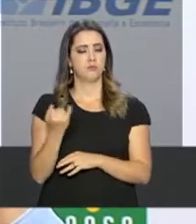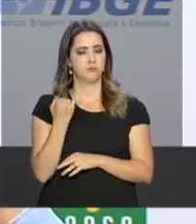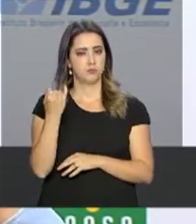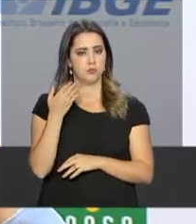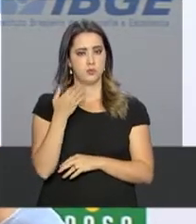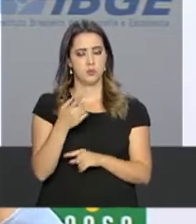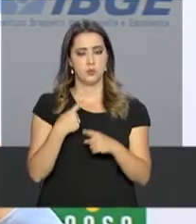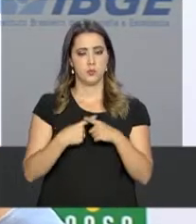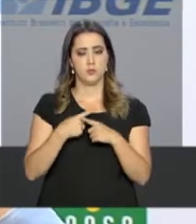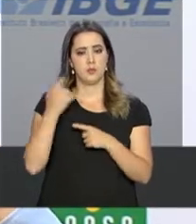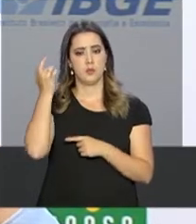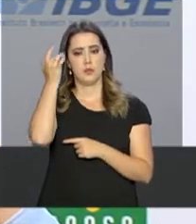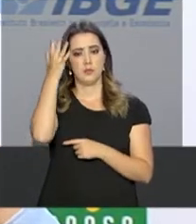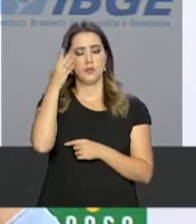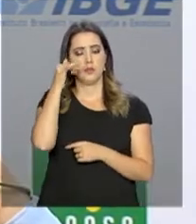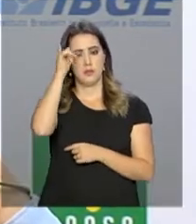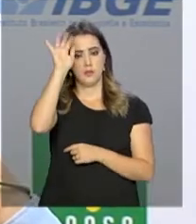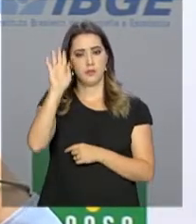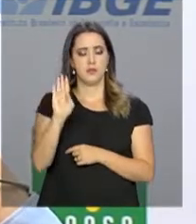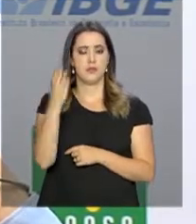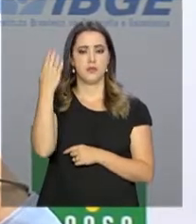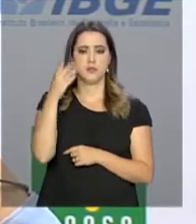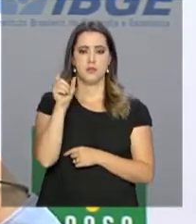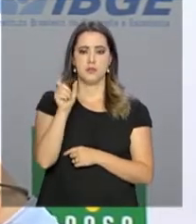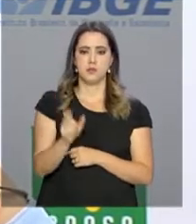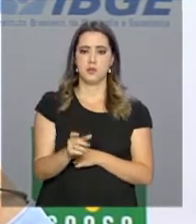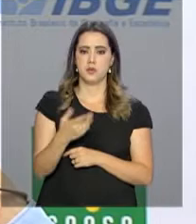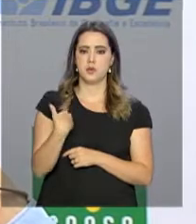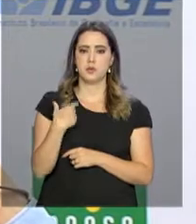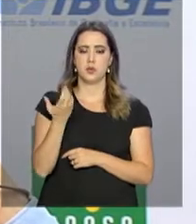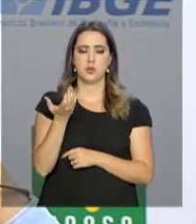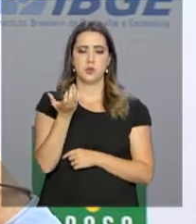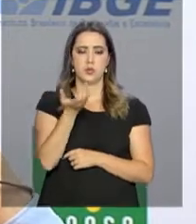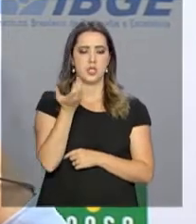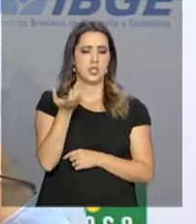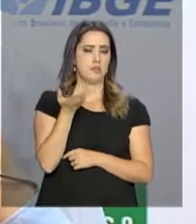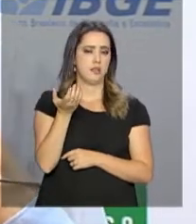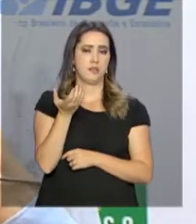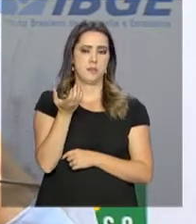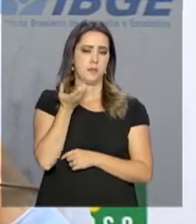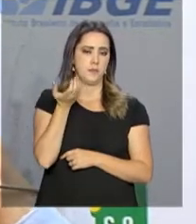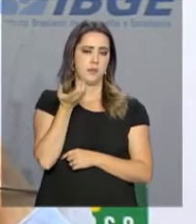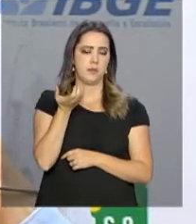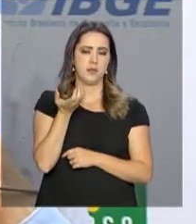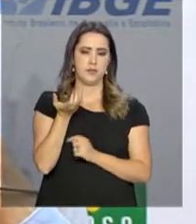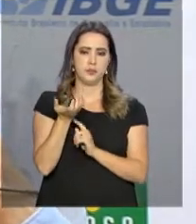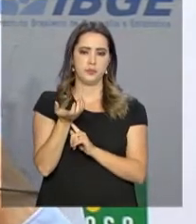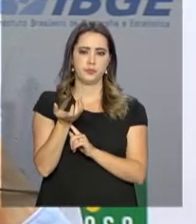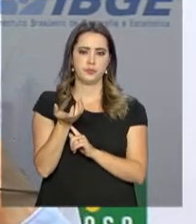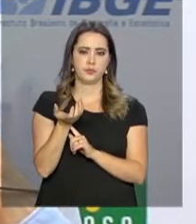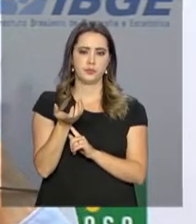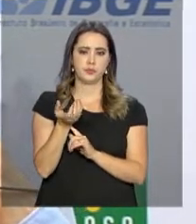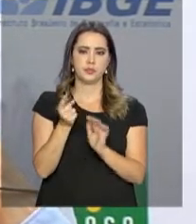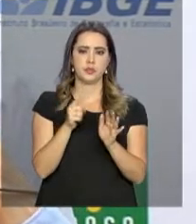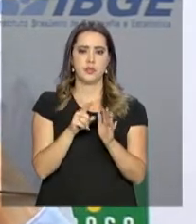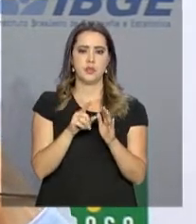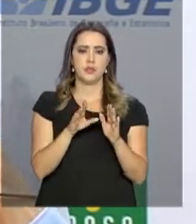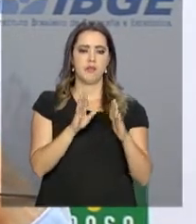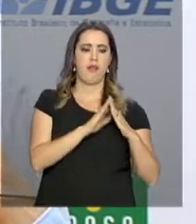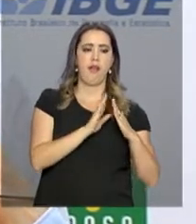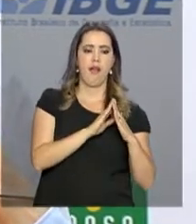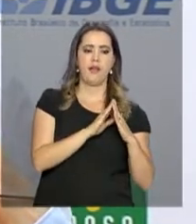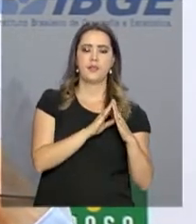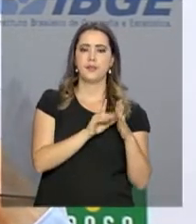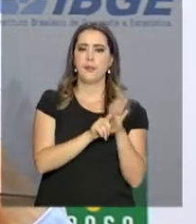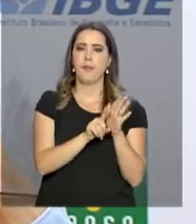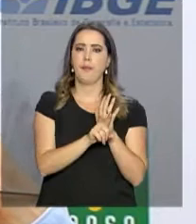facilita por exemplo a questão de evitar fraude então as coisas um recenseador mal intencionado quisesse fazer é o que chorar em casa e metal questionar